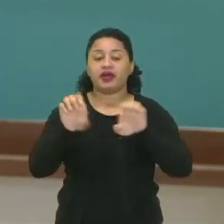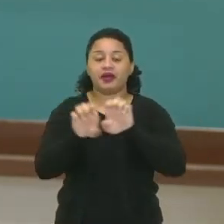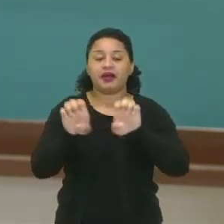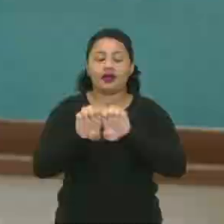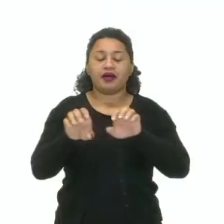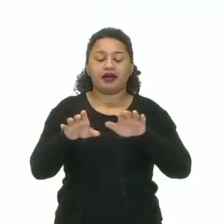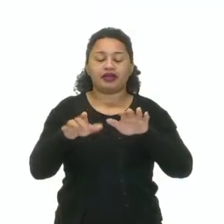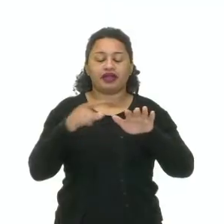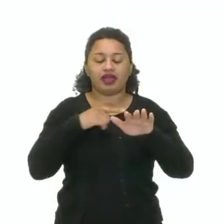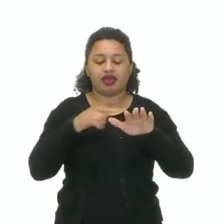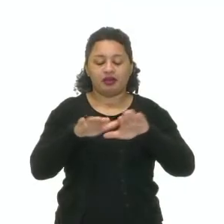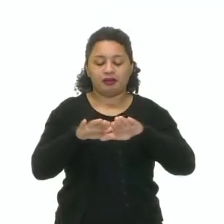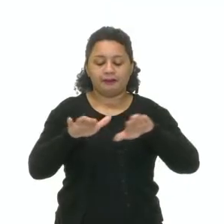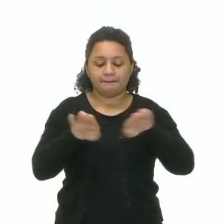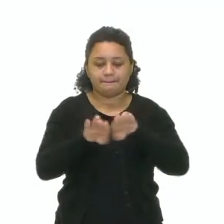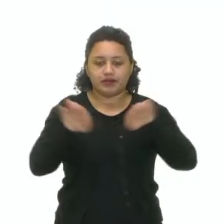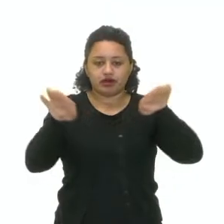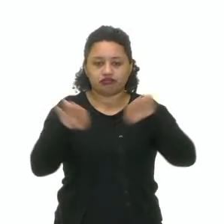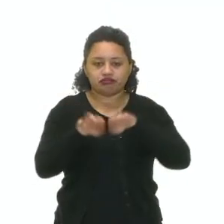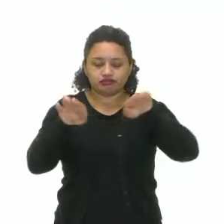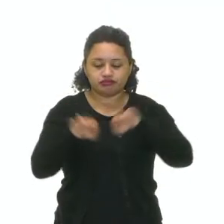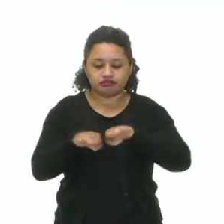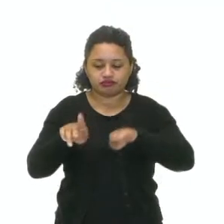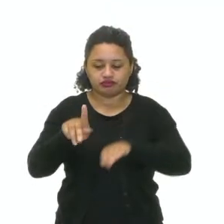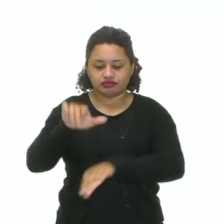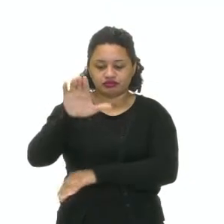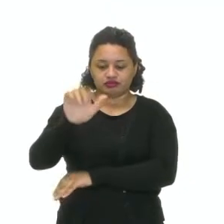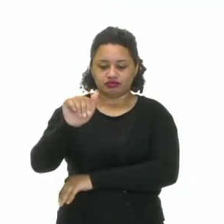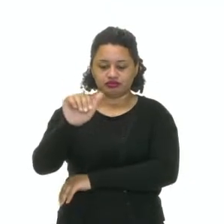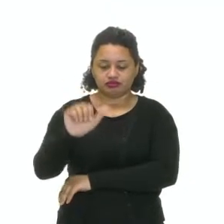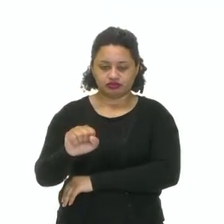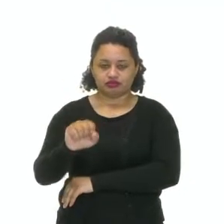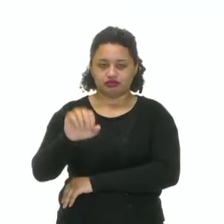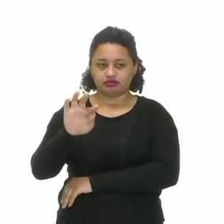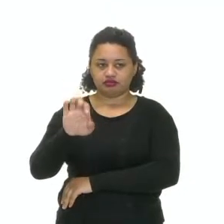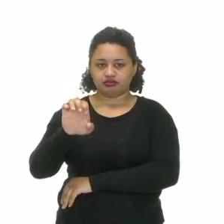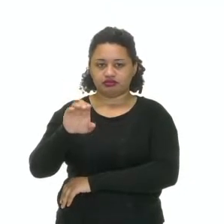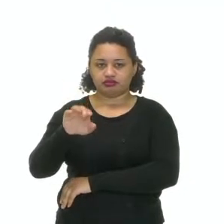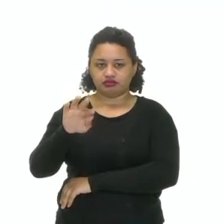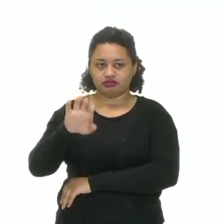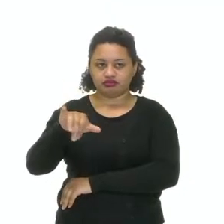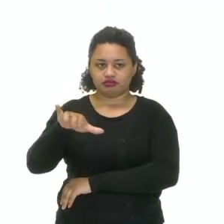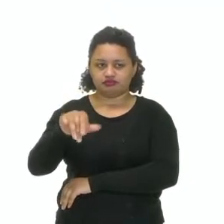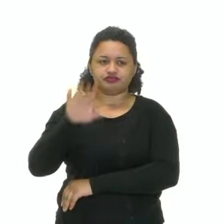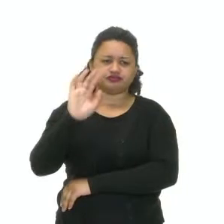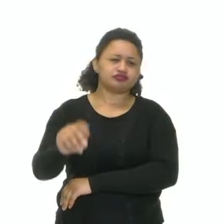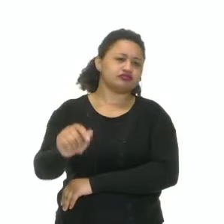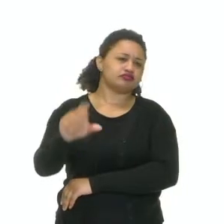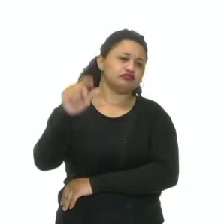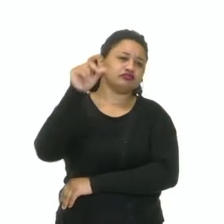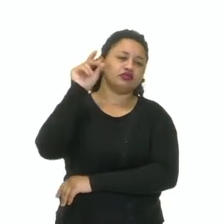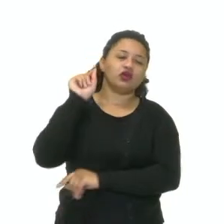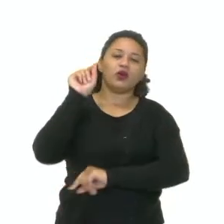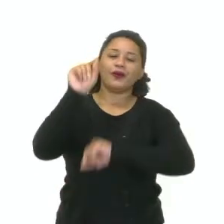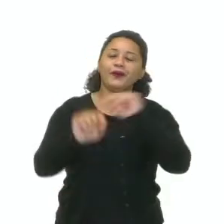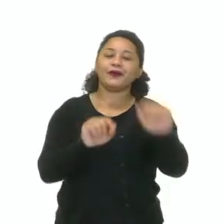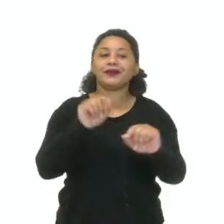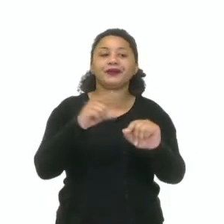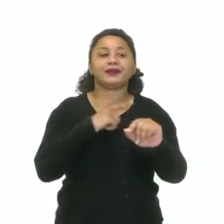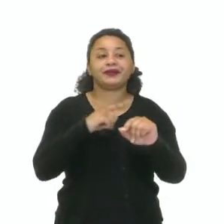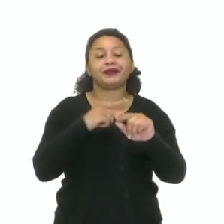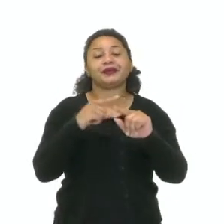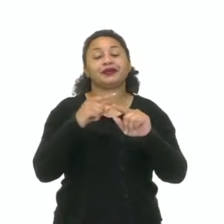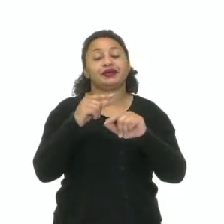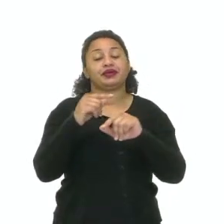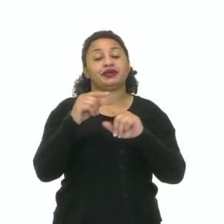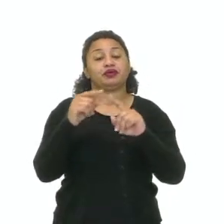tectônicas, ok? Então a teoria da deriva continental foi proposta, há muito tempo atrás aí, por um cientista